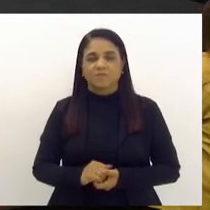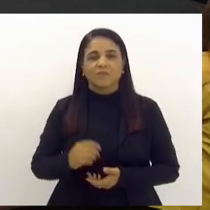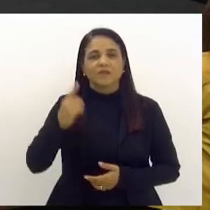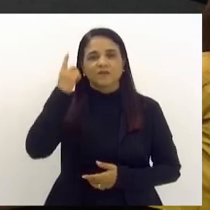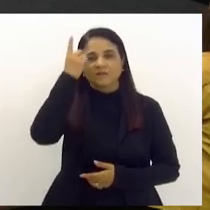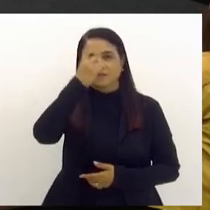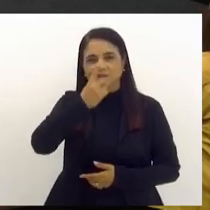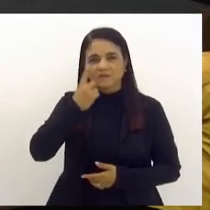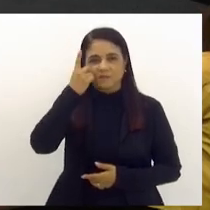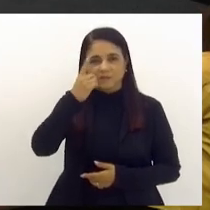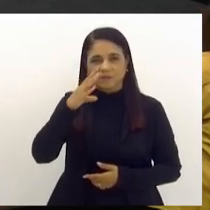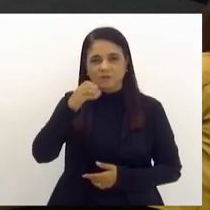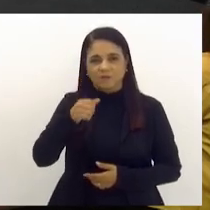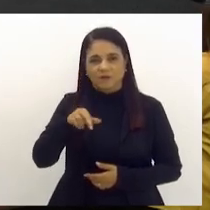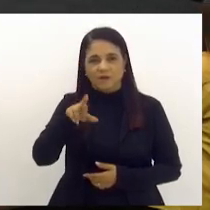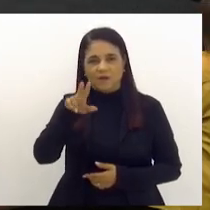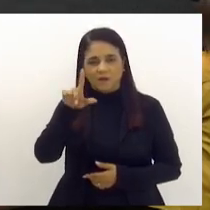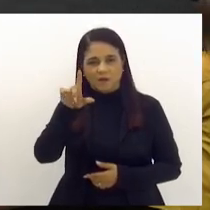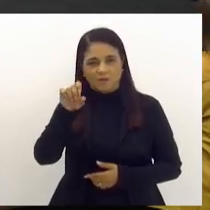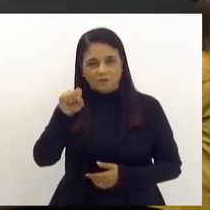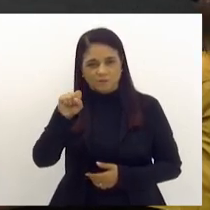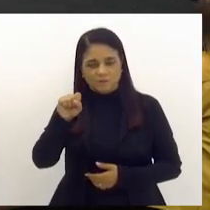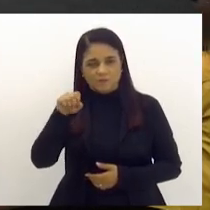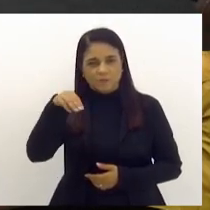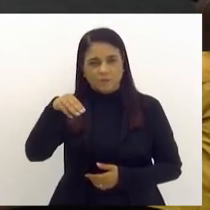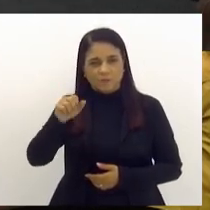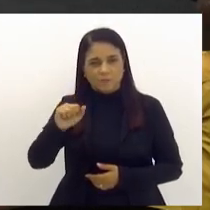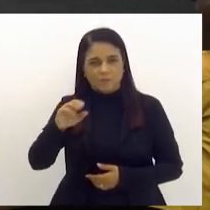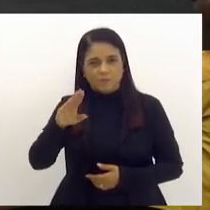Deputado Carlos Macedo.